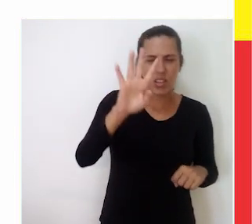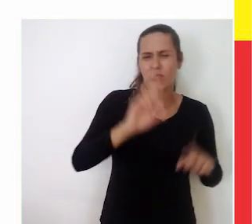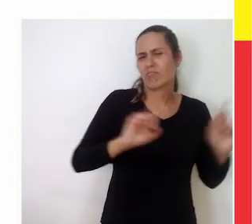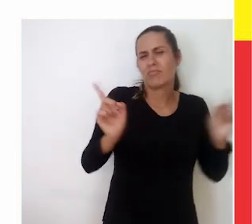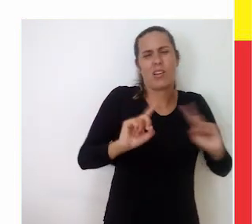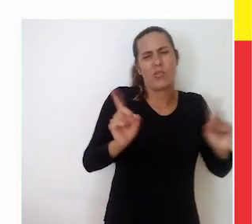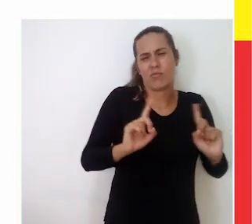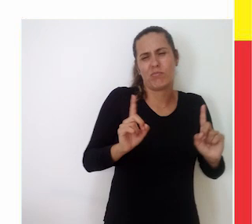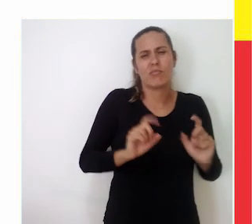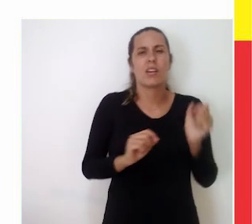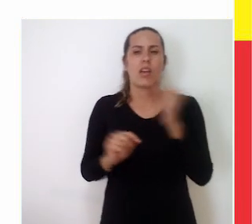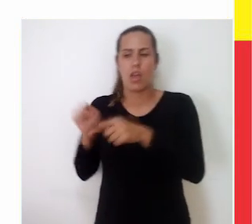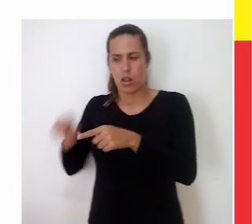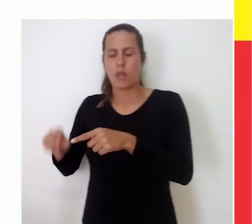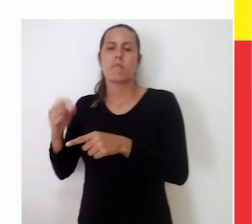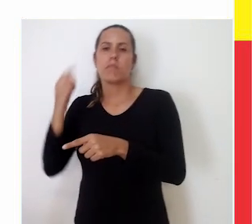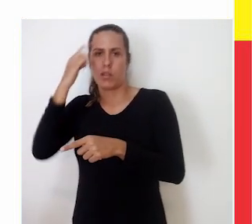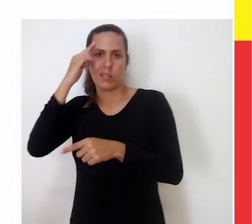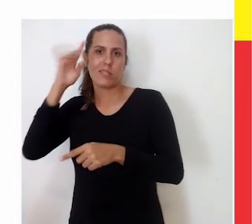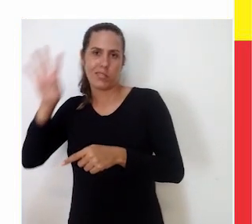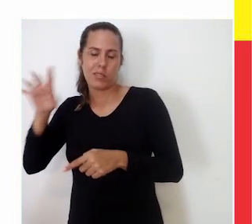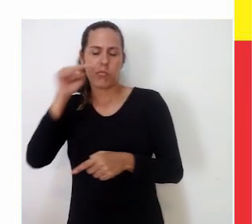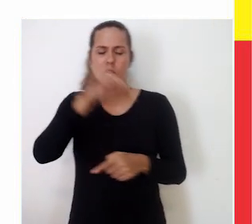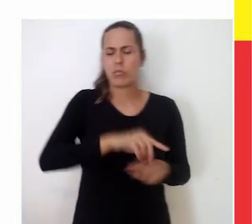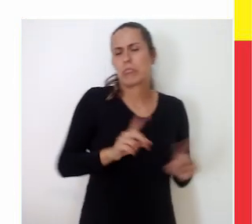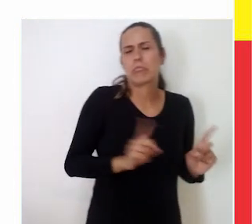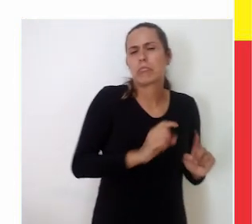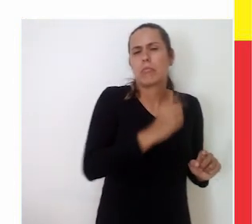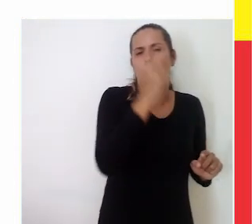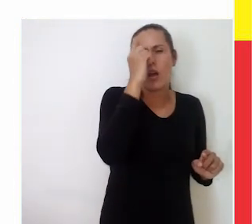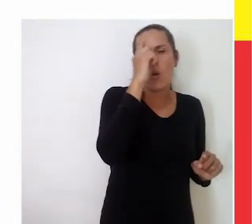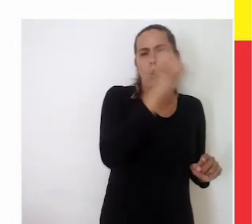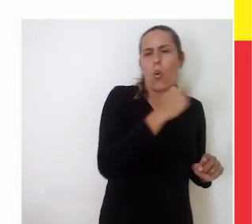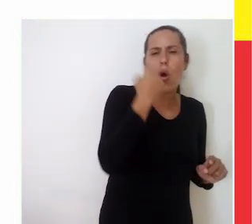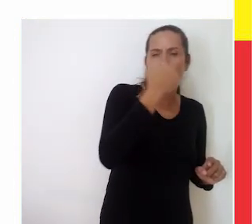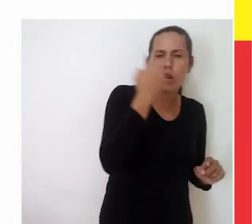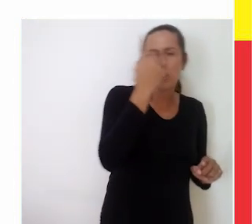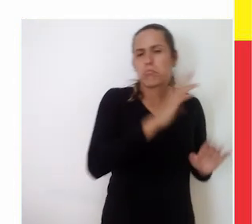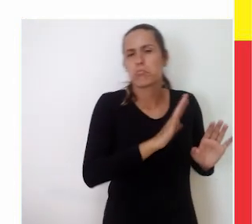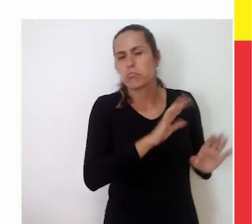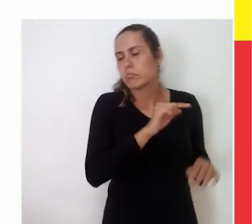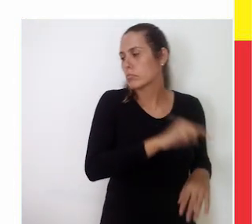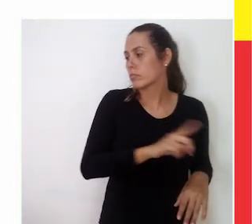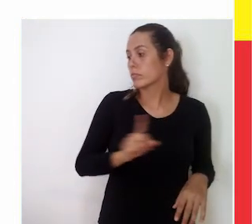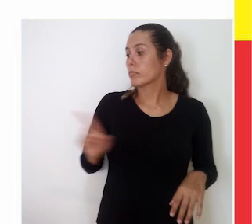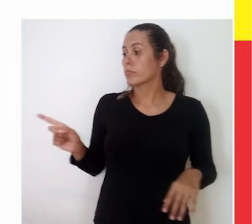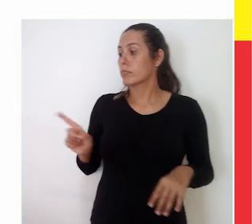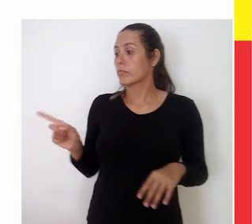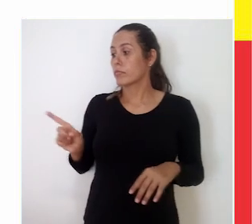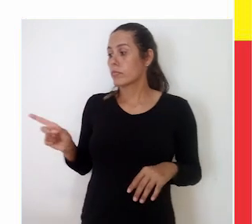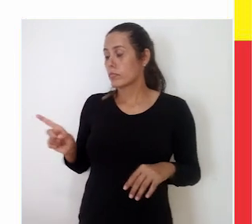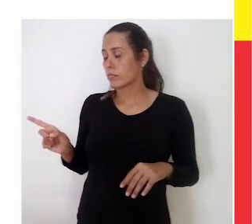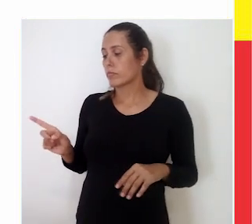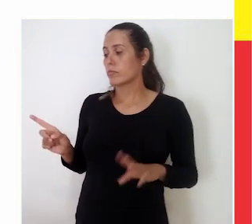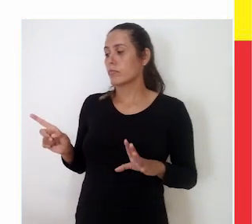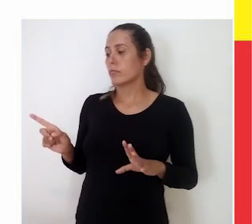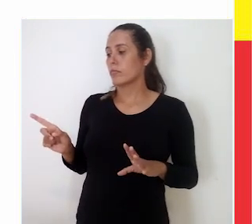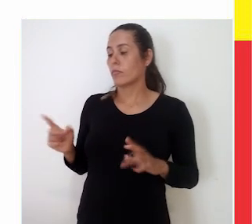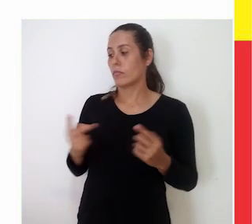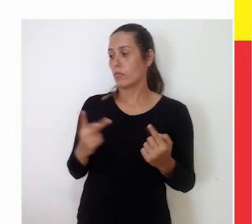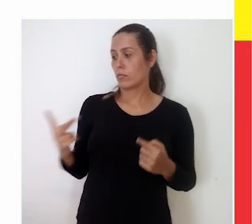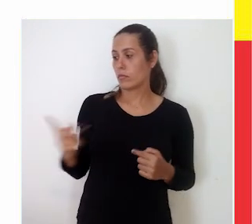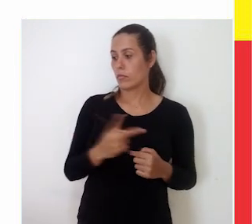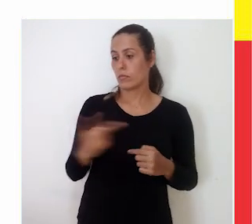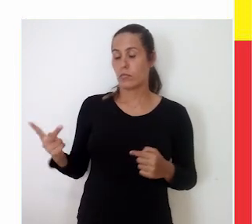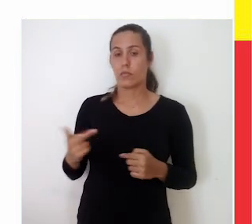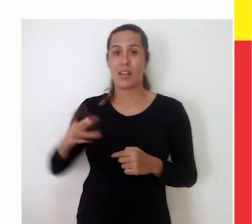furacão. Olha que imagem linda. Olha a imagem de um tornado, olha a terra diferente do furacão. Furacão